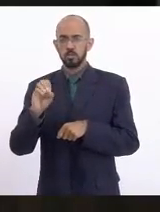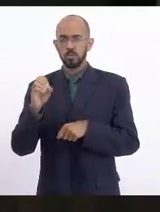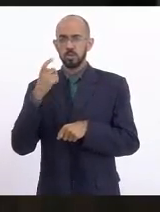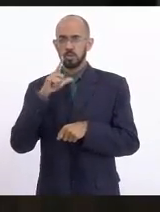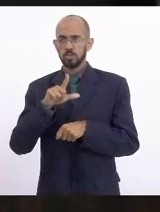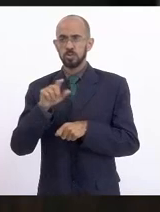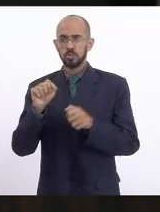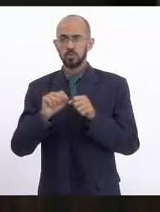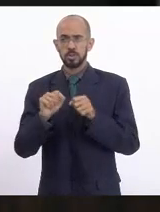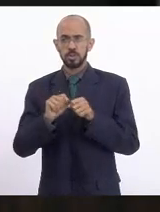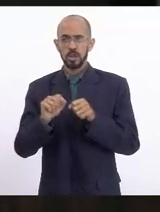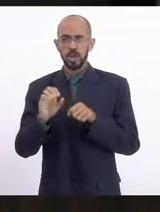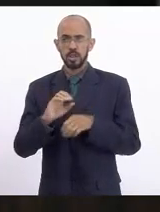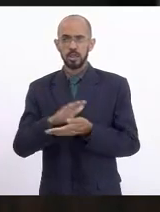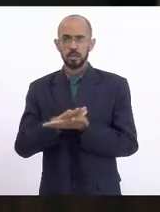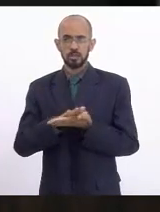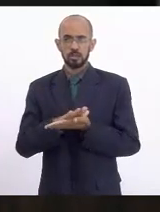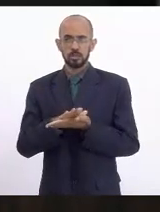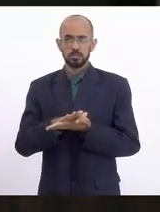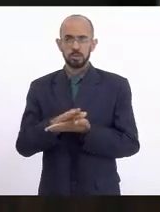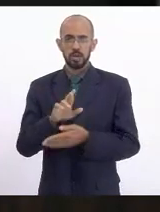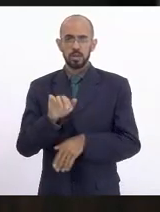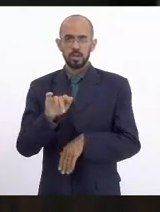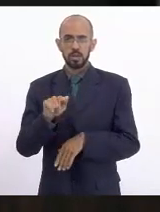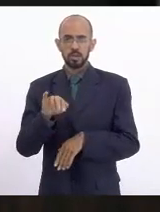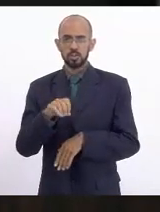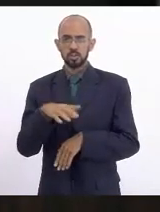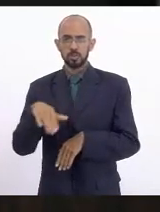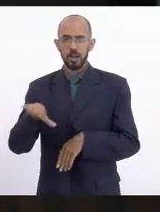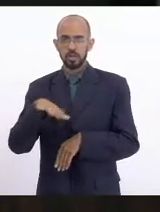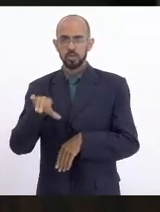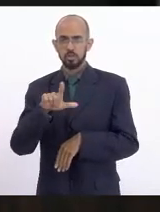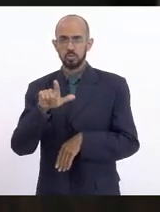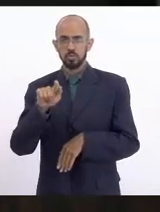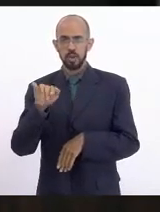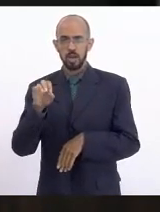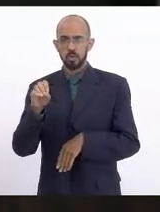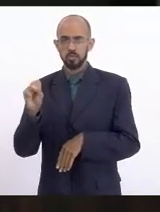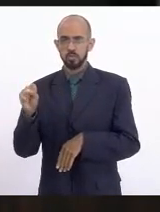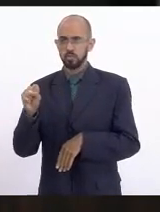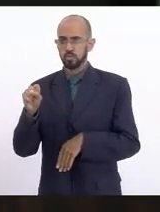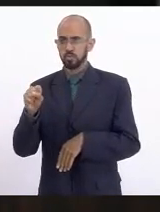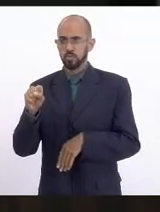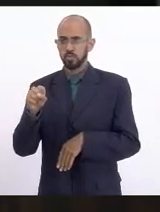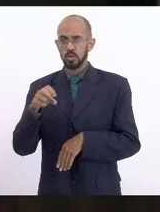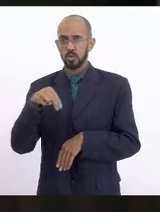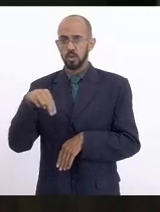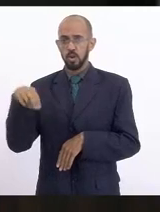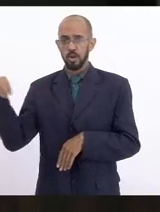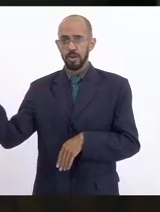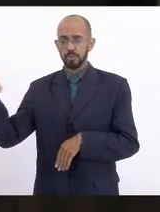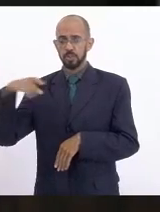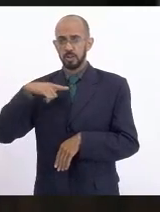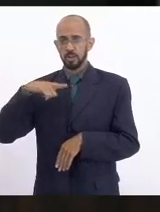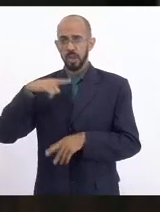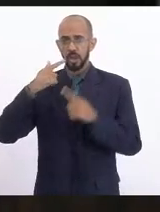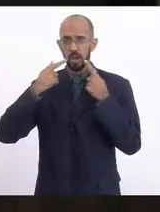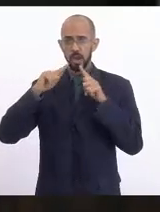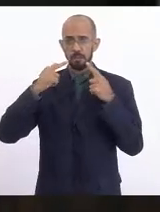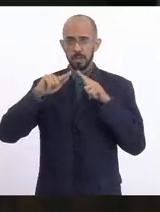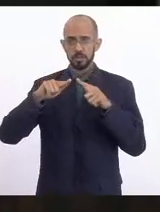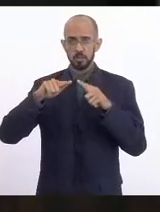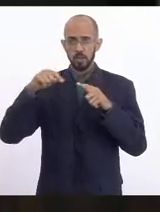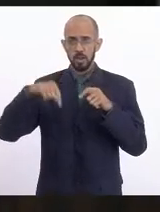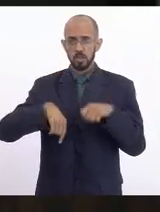trade lá para a região dos lagos lá no Noroeste ao receber uma reclamação aqui no Rio